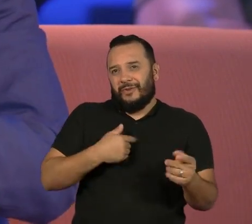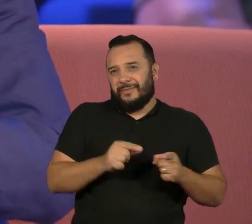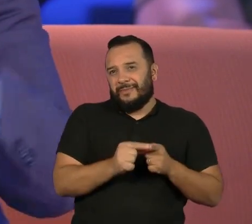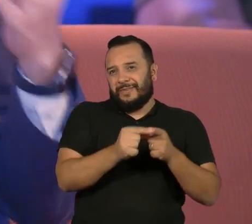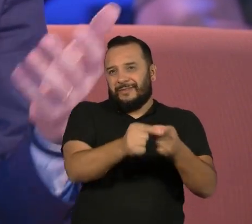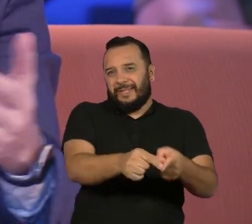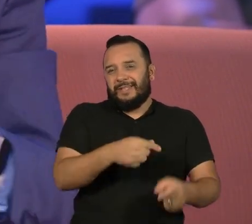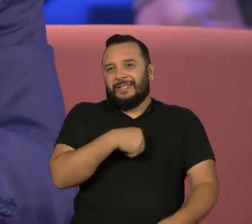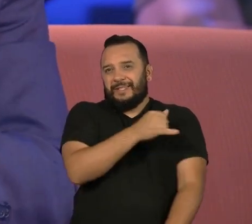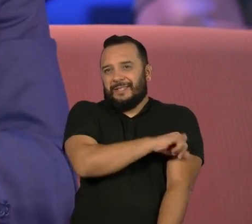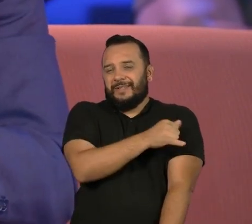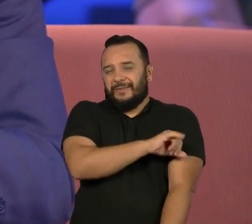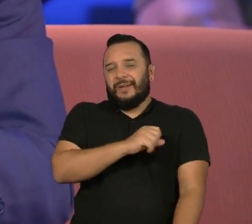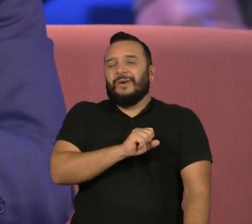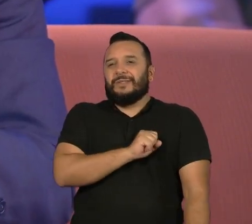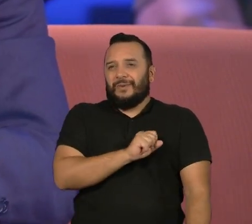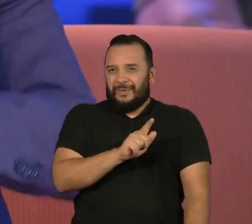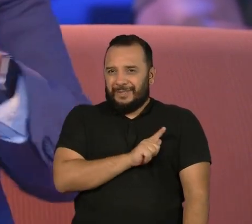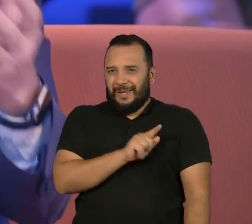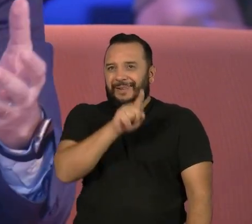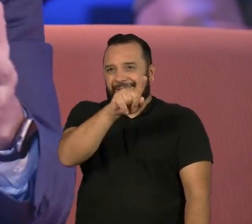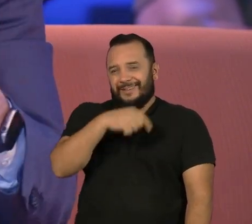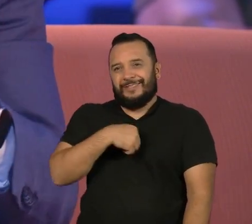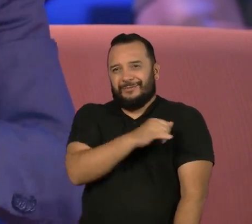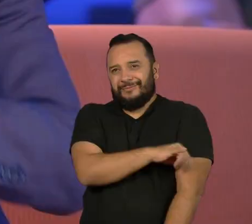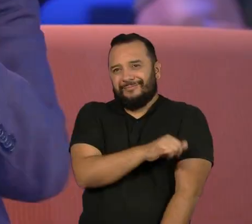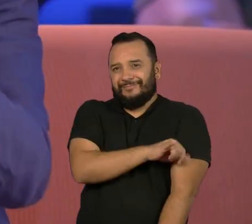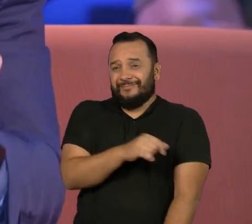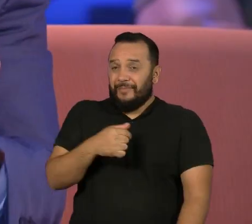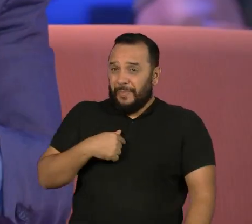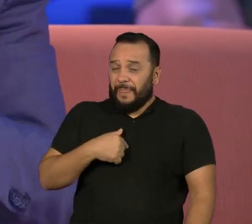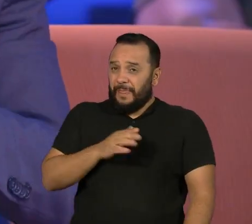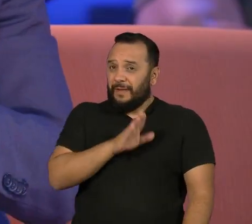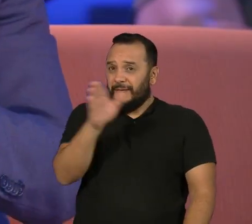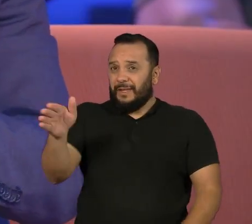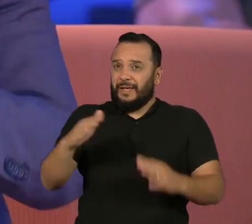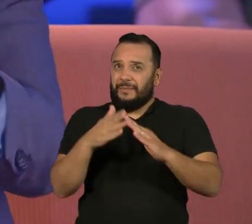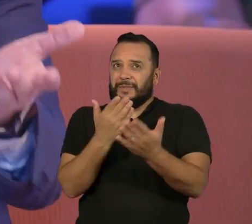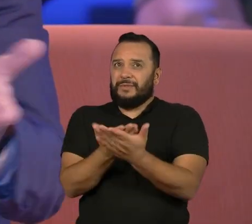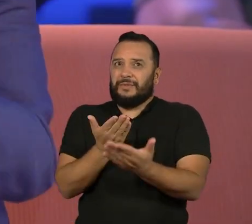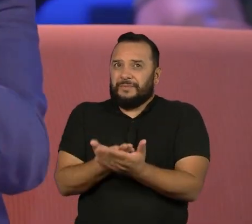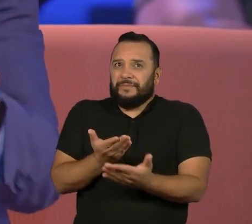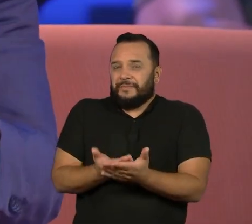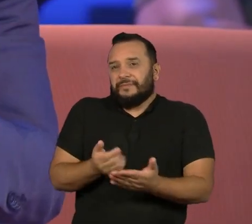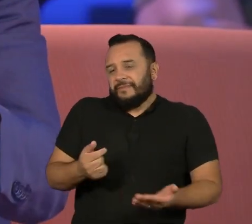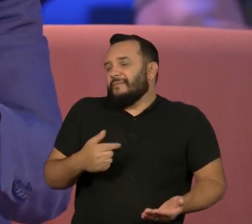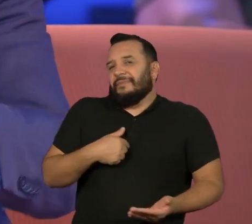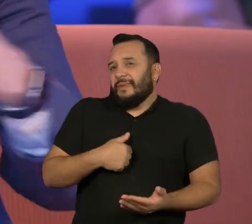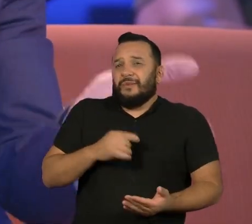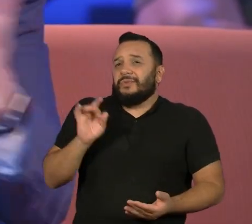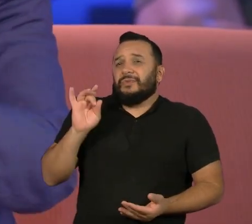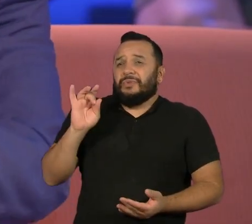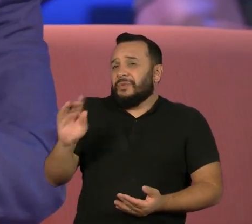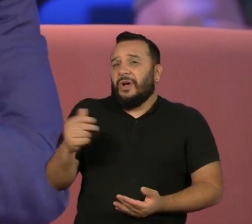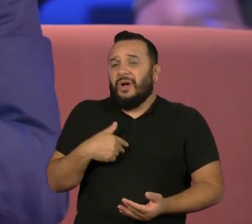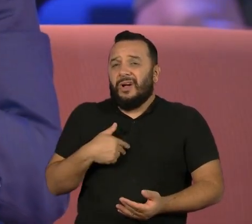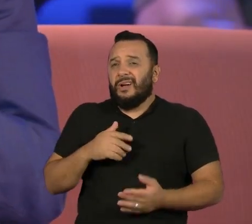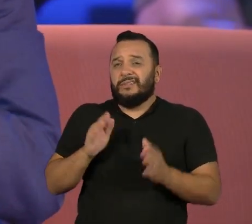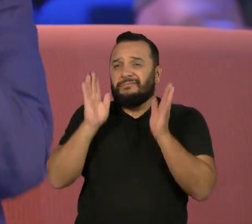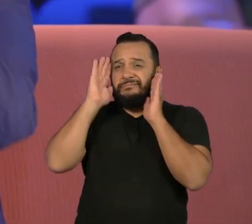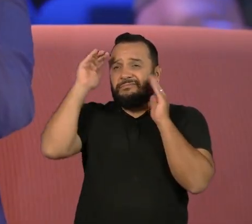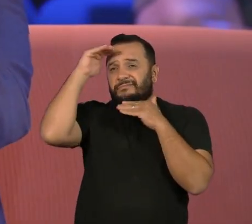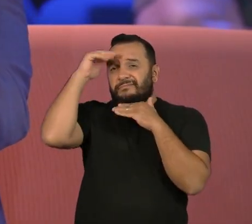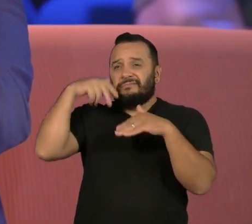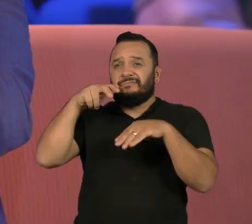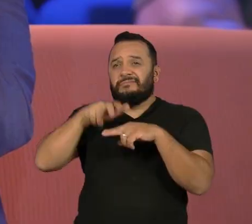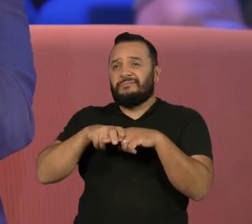Rio, eu sou de São Gonçalo, e todas as vezes que eu ia para a escola, eu ia mais como um ato, como qualquer outro aluno. E você